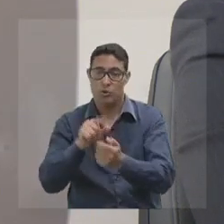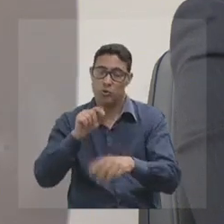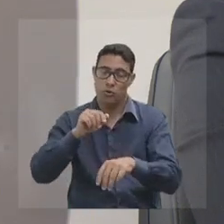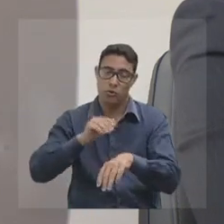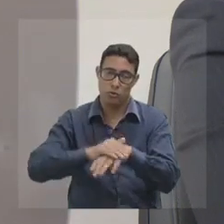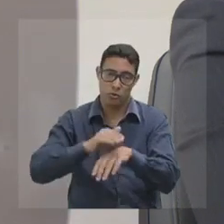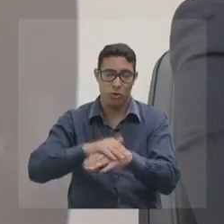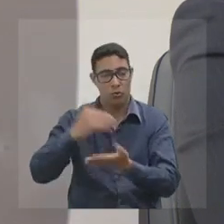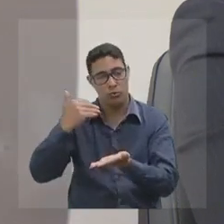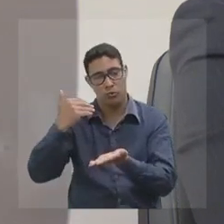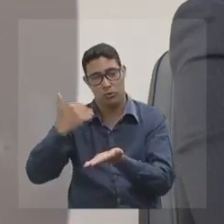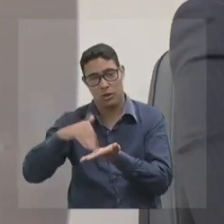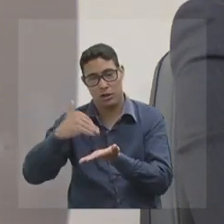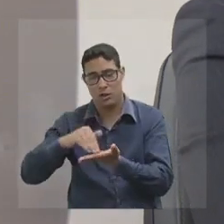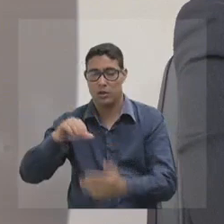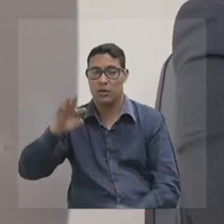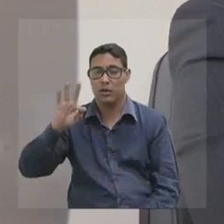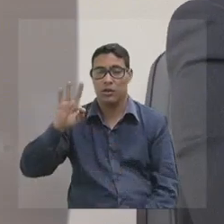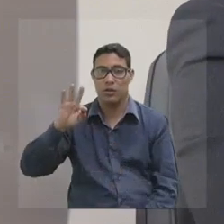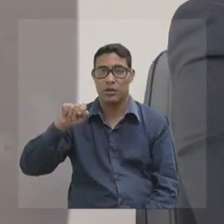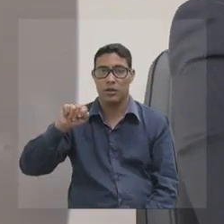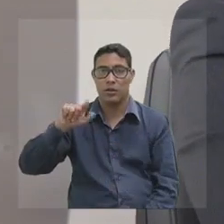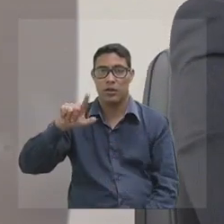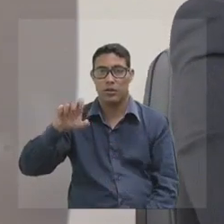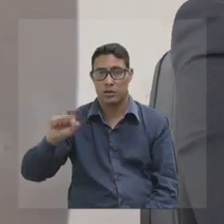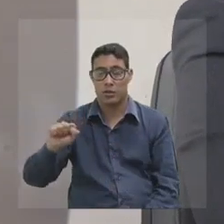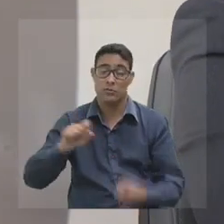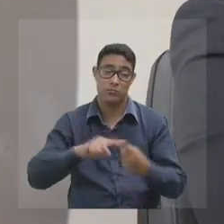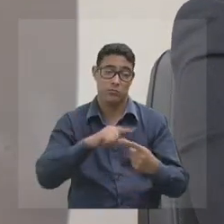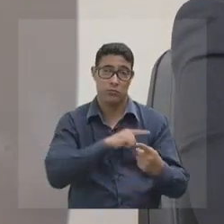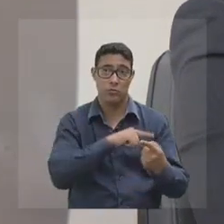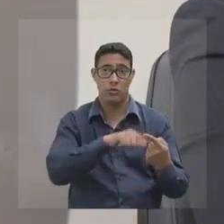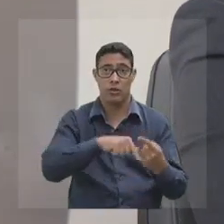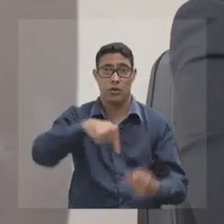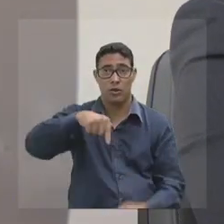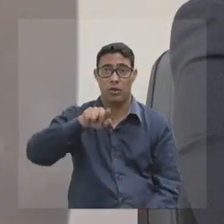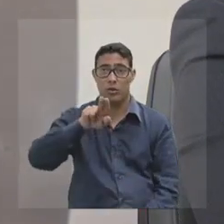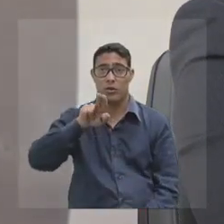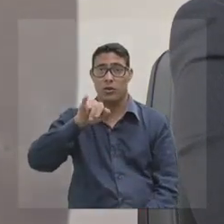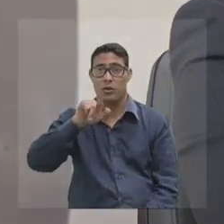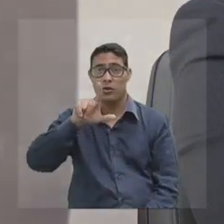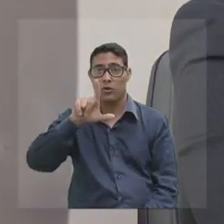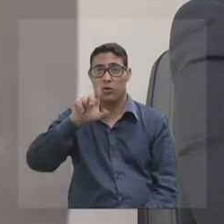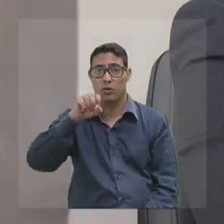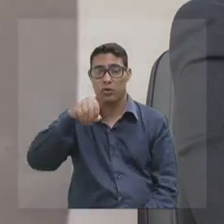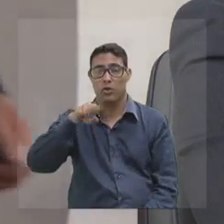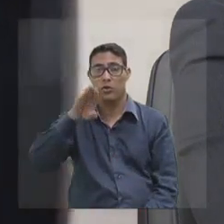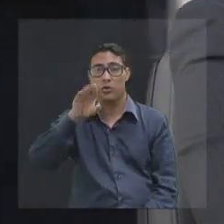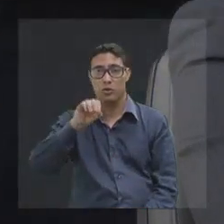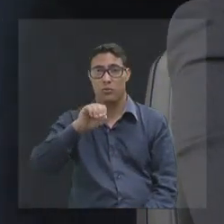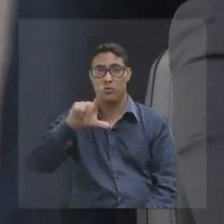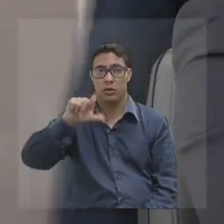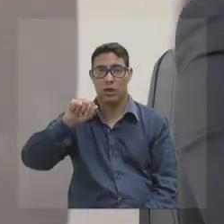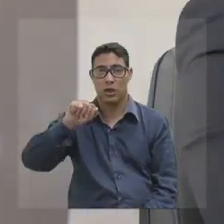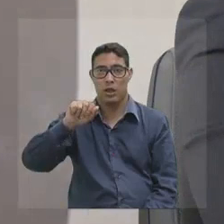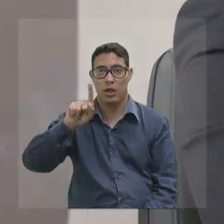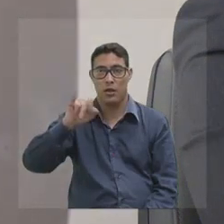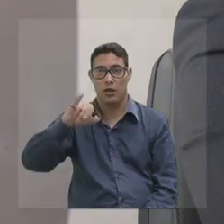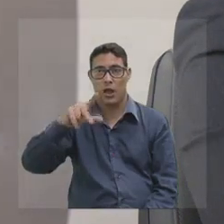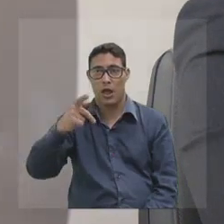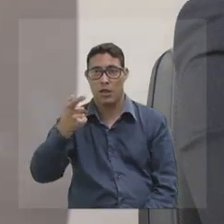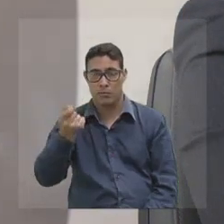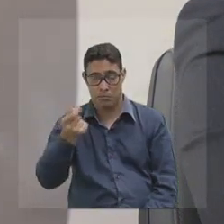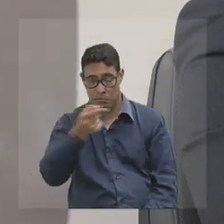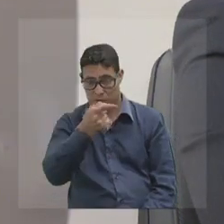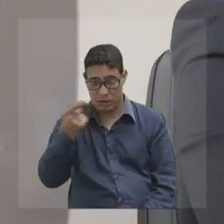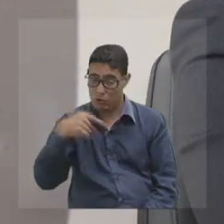deputada Leninha sobre o quilombo da Lapinha eu não vou saber de pronto aqui e te informar qualquer situação mas eu já